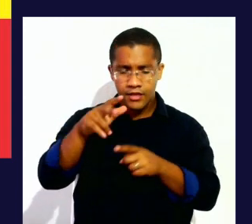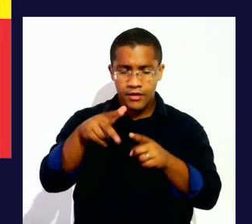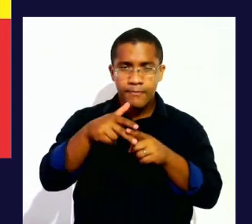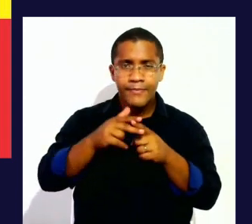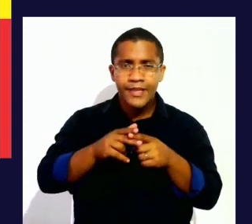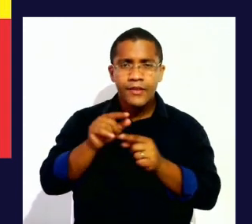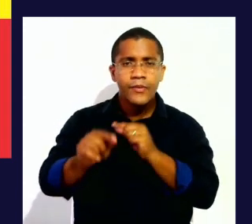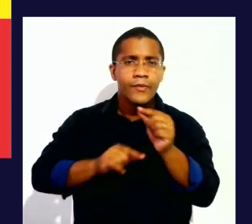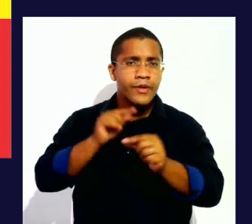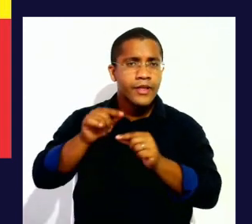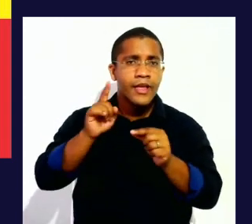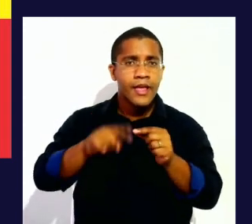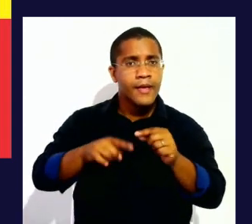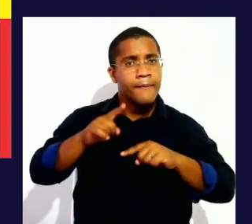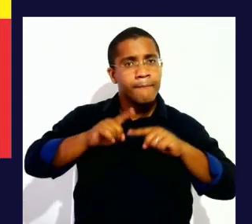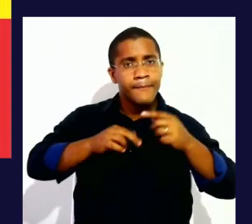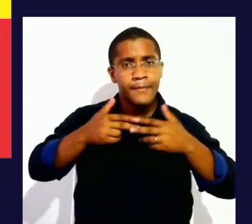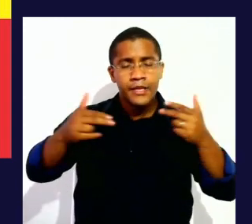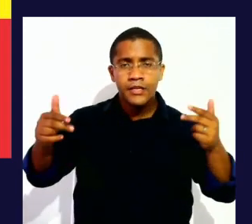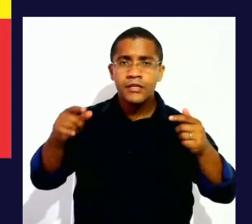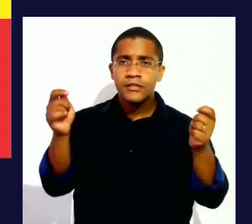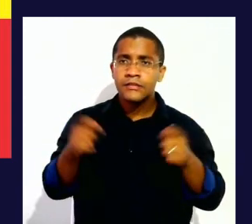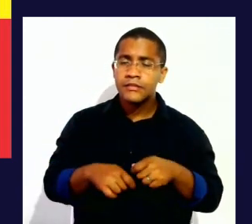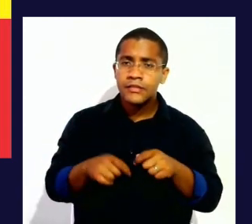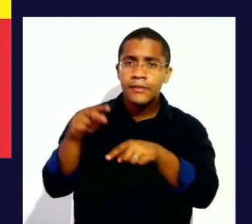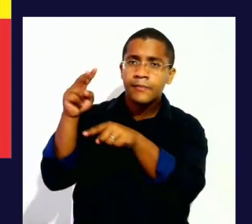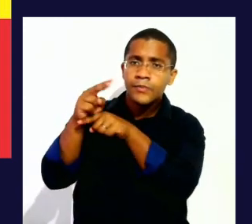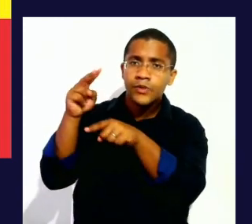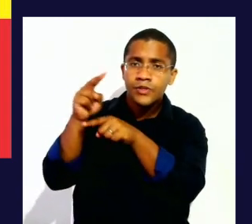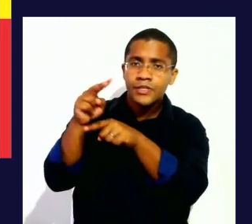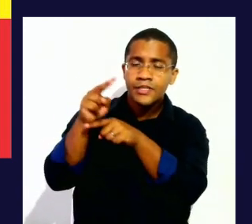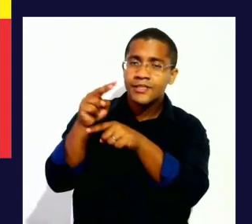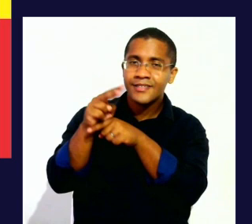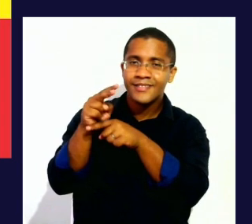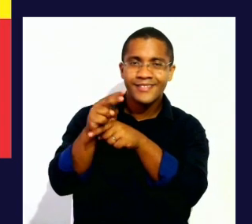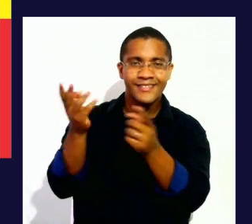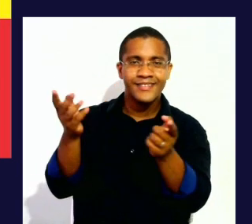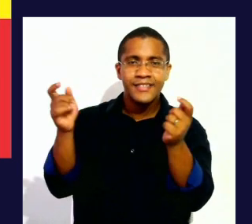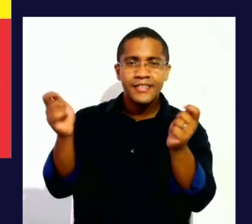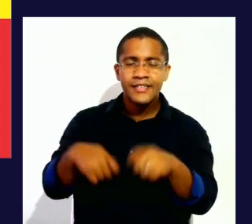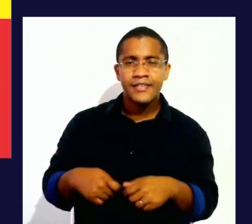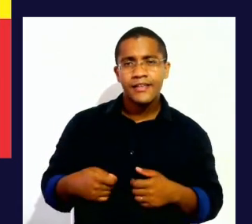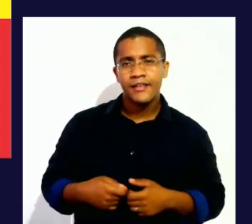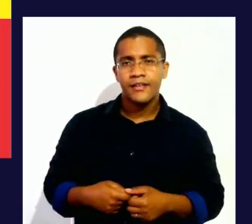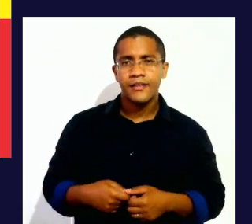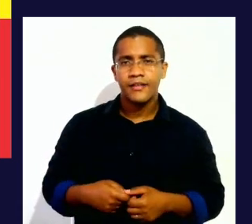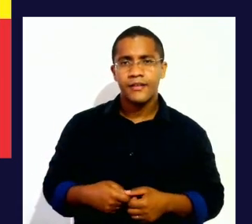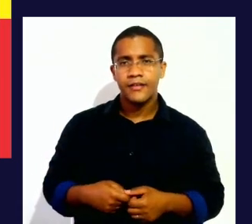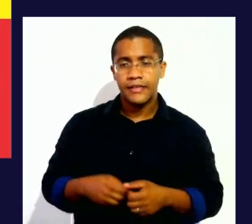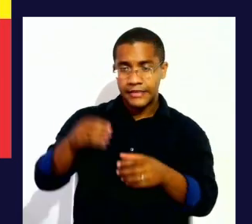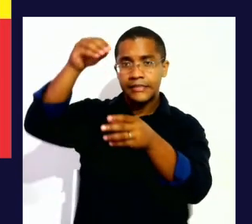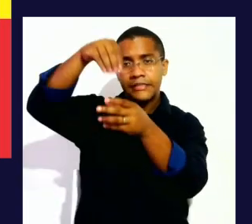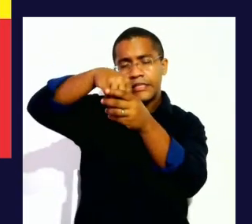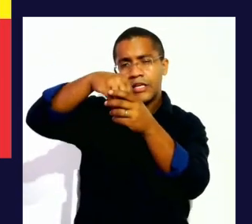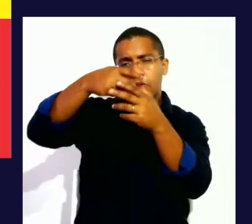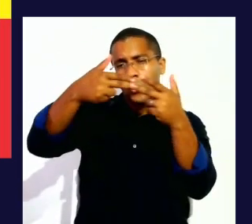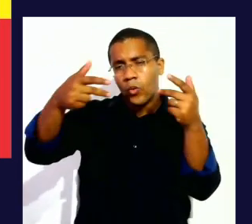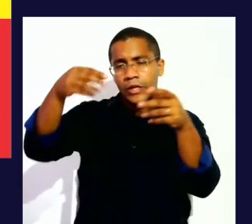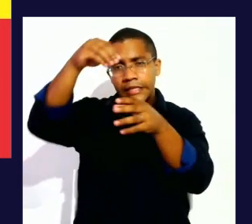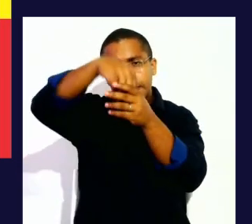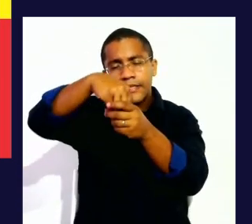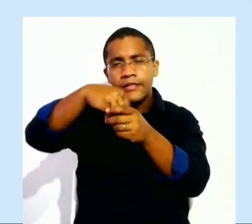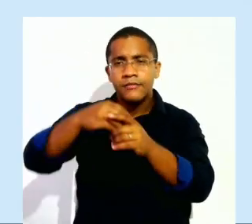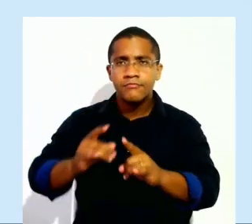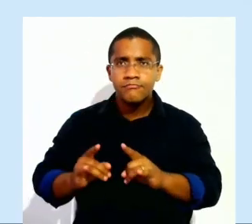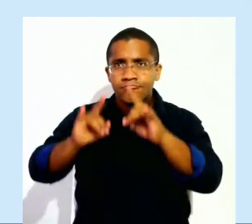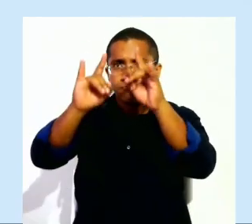isolamentos térmicos, na realidade, são materiais que vão isolar os componentes de mecânica dentro desses